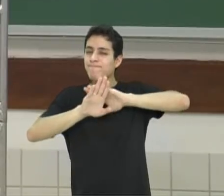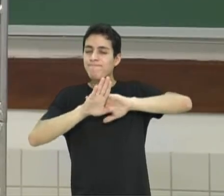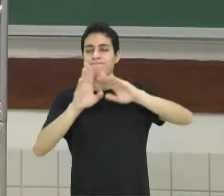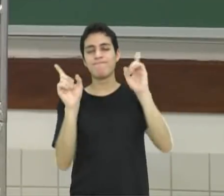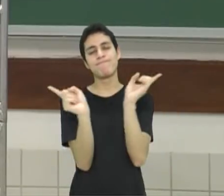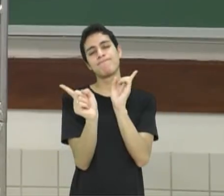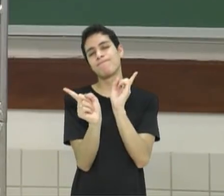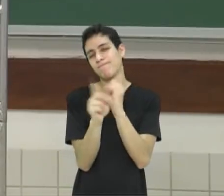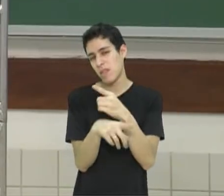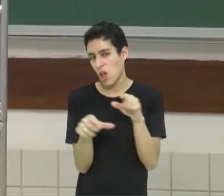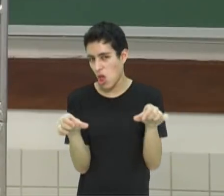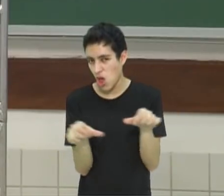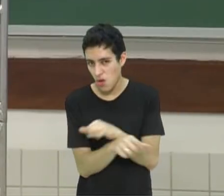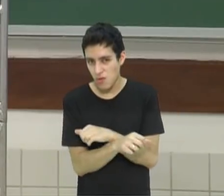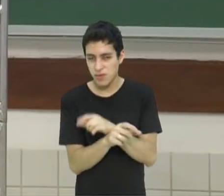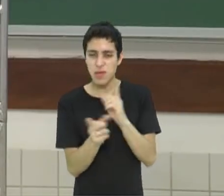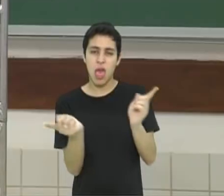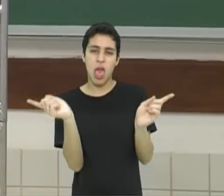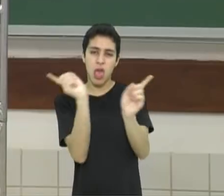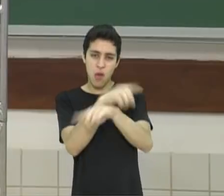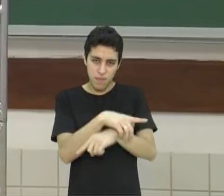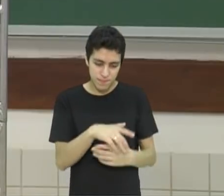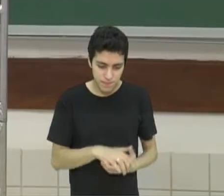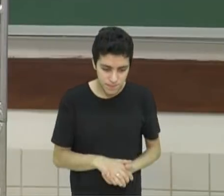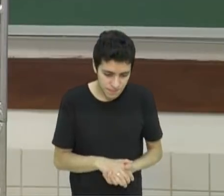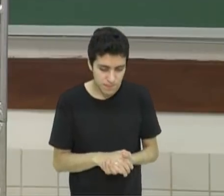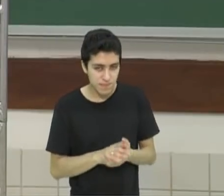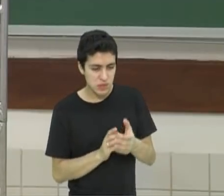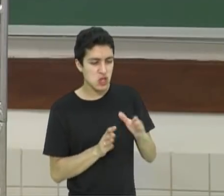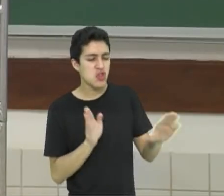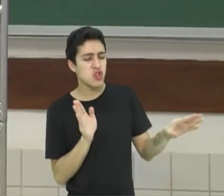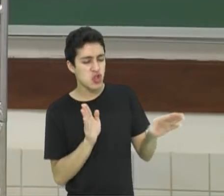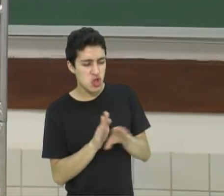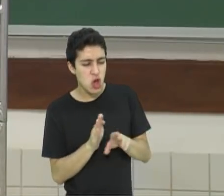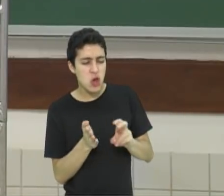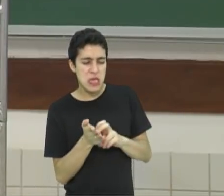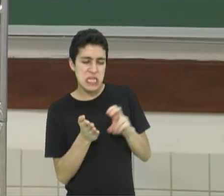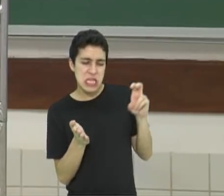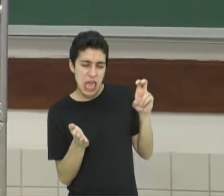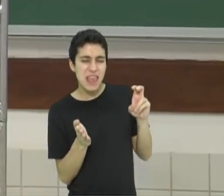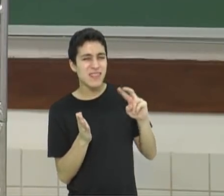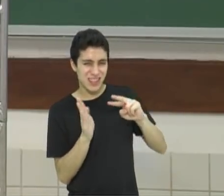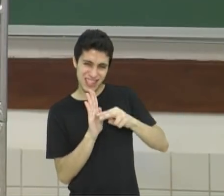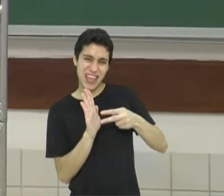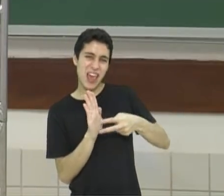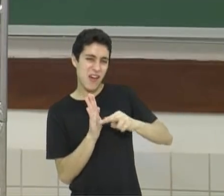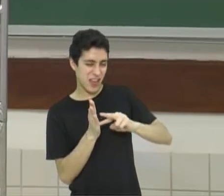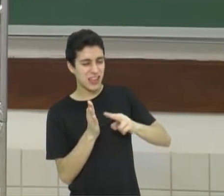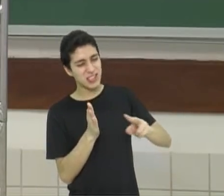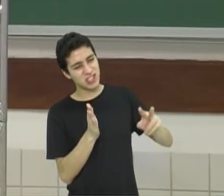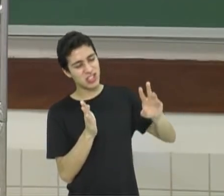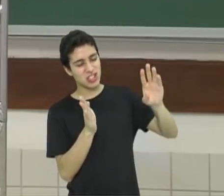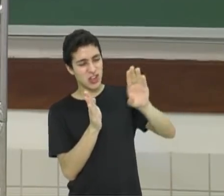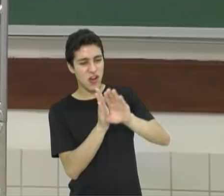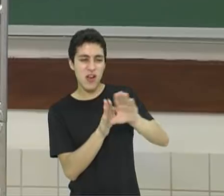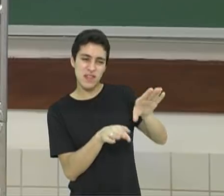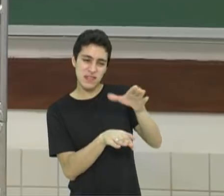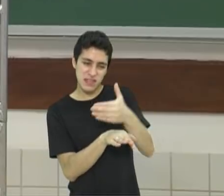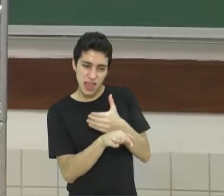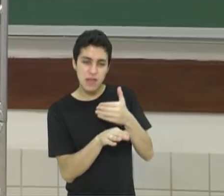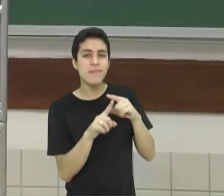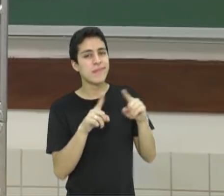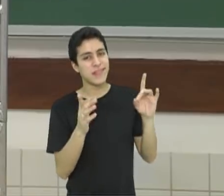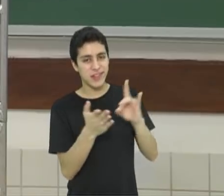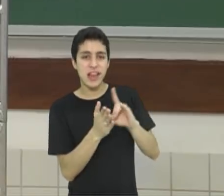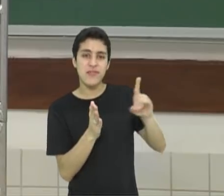Eu estou dizendo, a mãe disse, chegou cedo, mas o que é que ela queria dizer? Ela queria dizer, chegou tarde e eu não gostei.